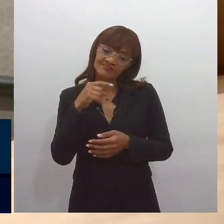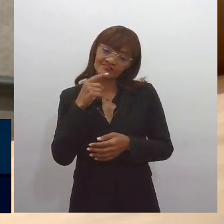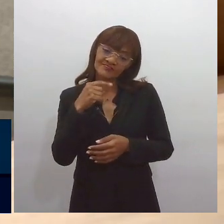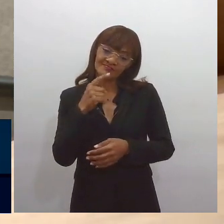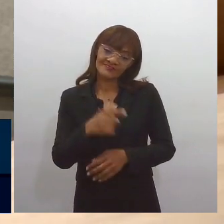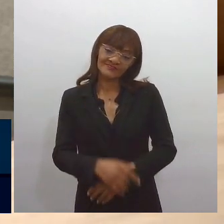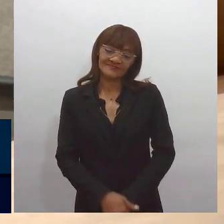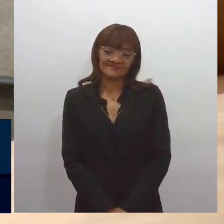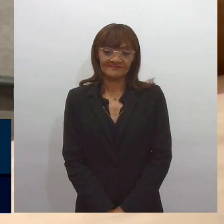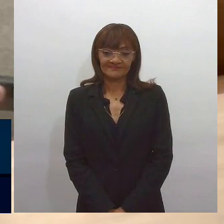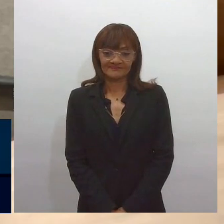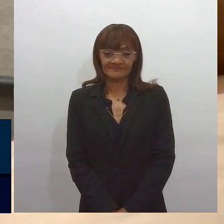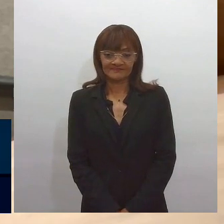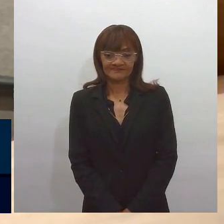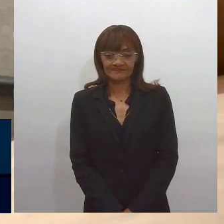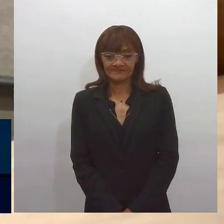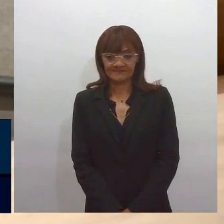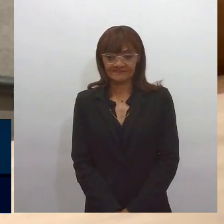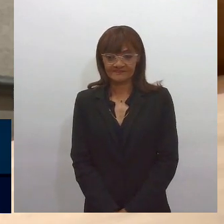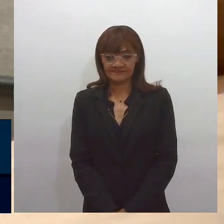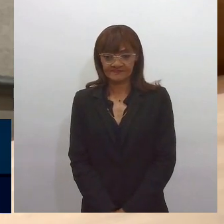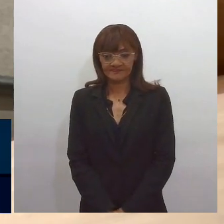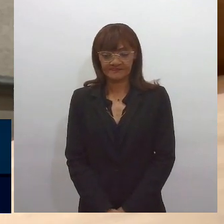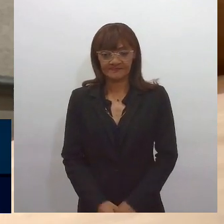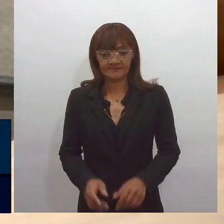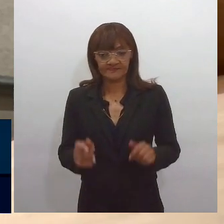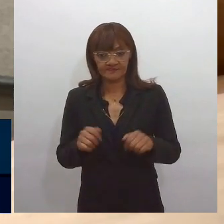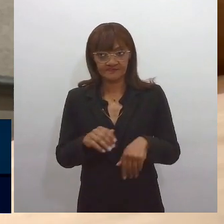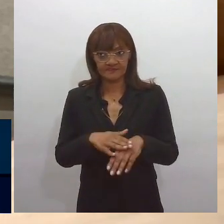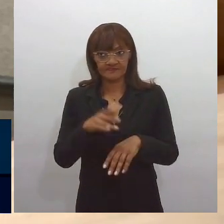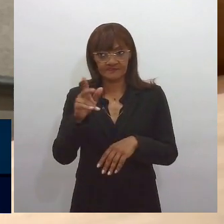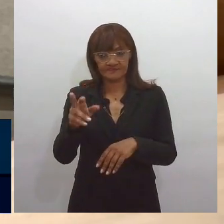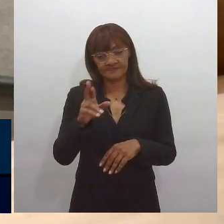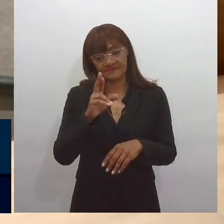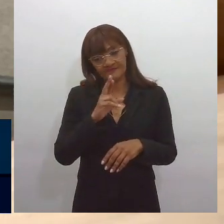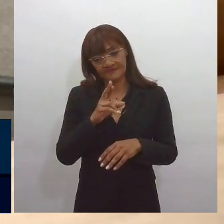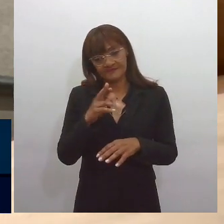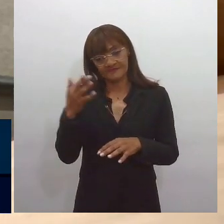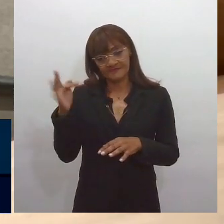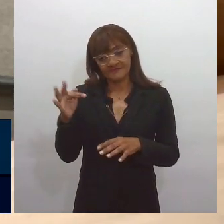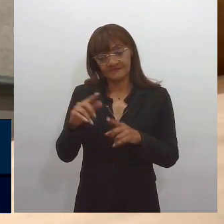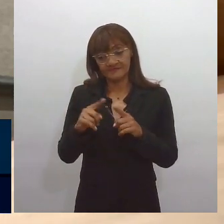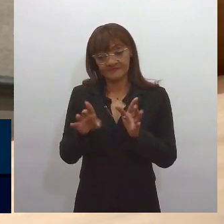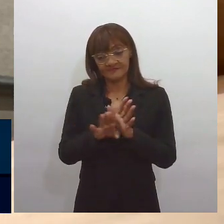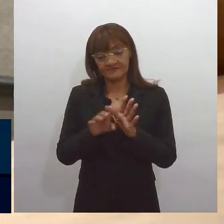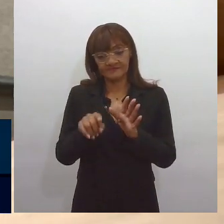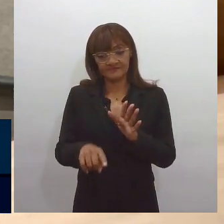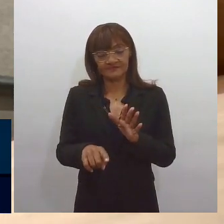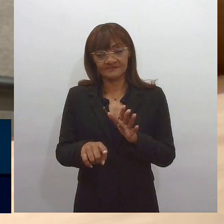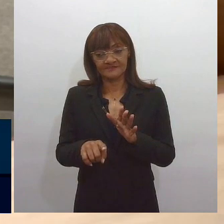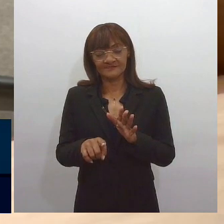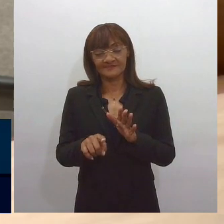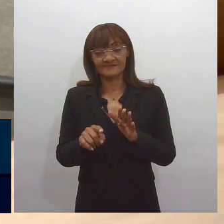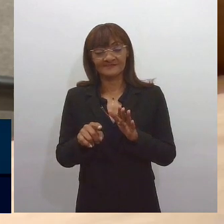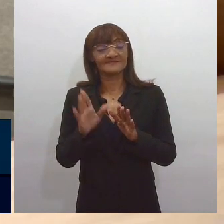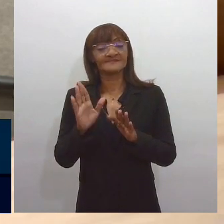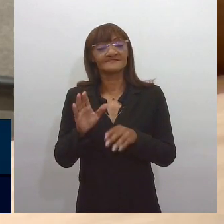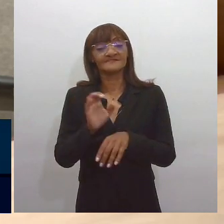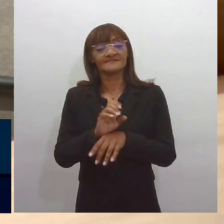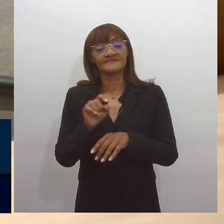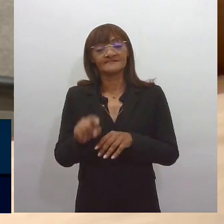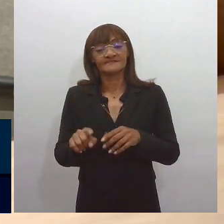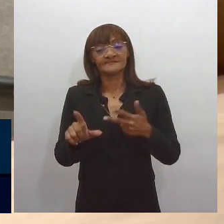órgão federal mas já que veio a casa Estadual de leis também Não vamos deixar de questioná-lo primeiro ponto